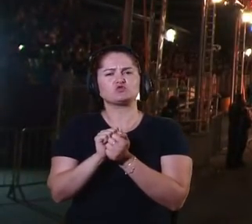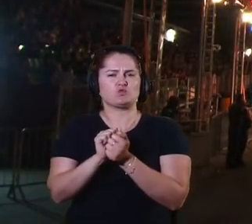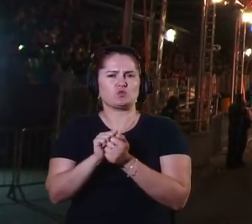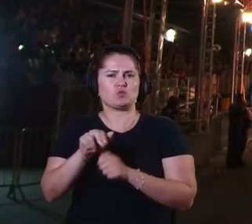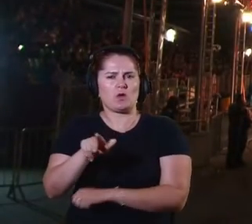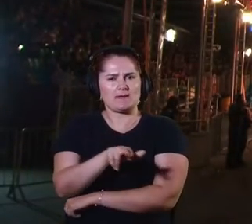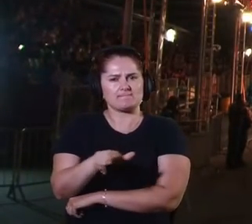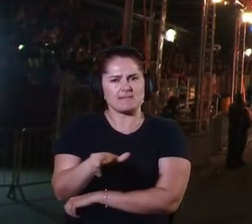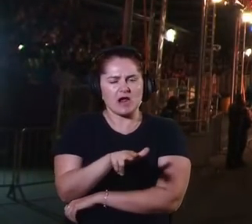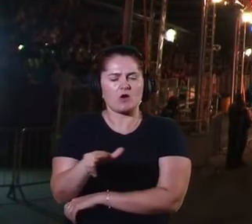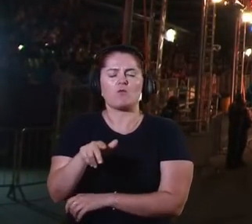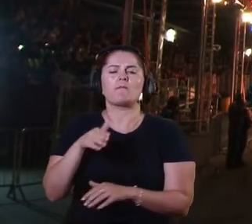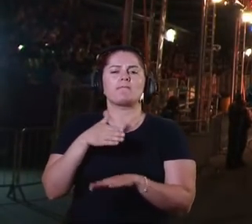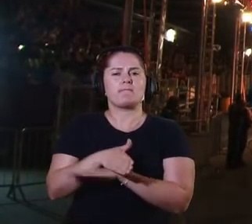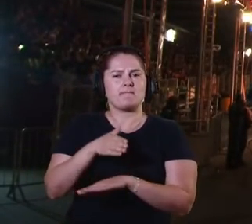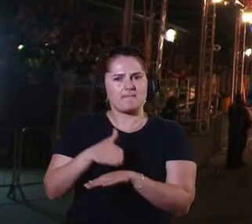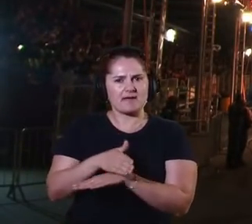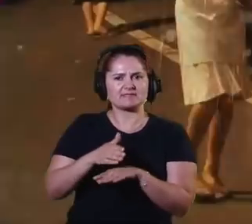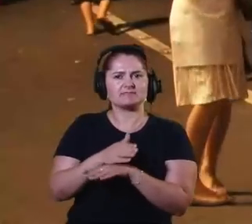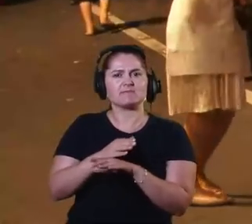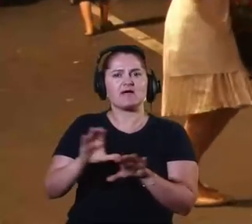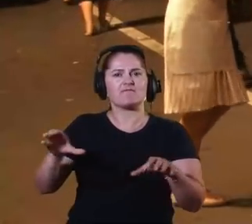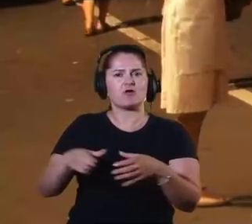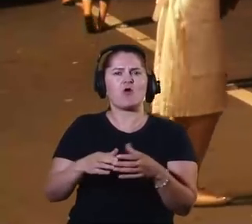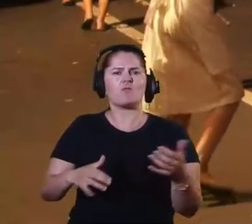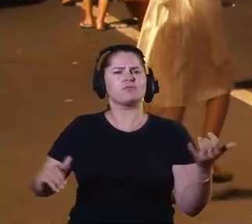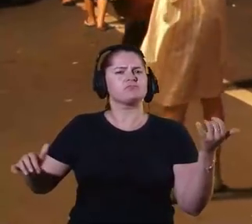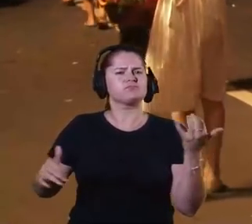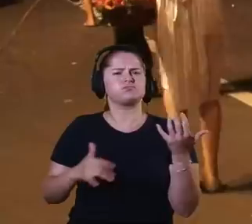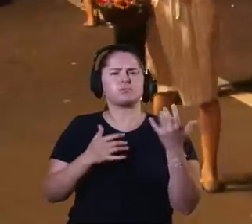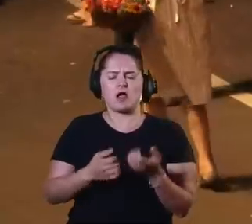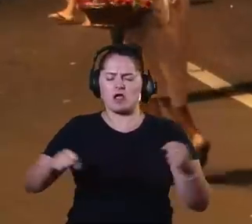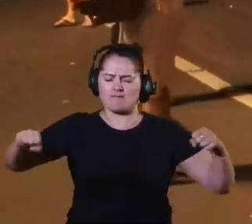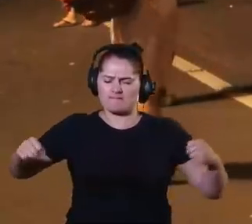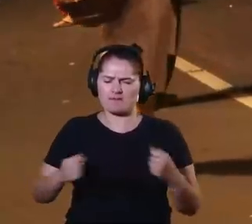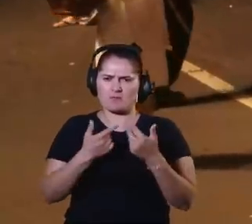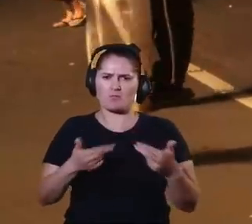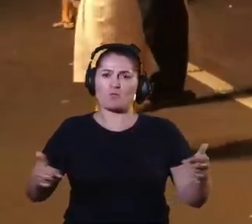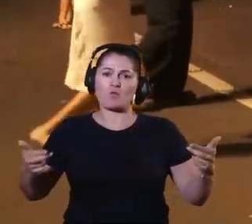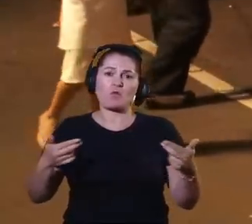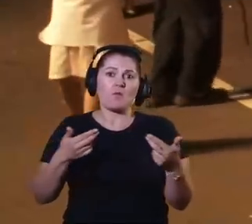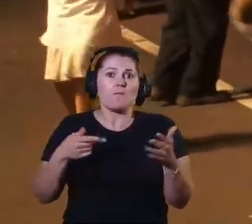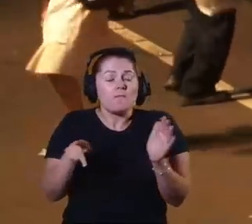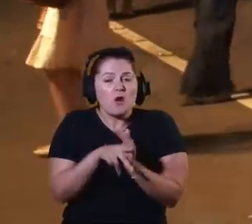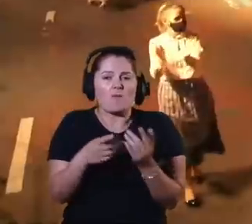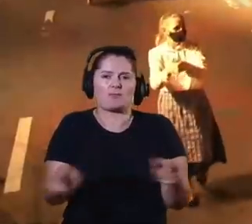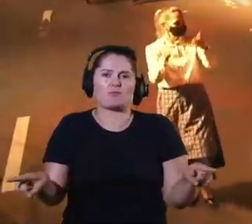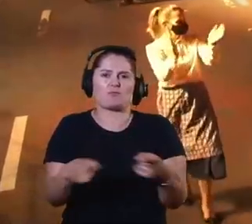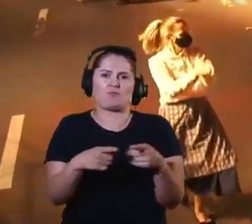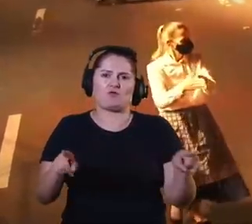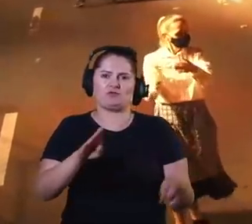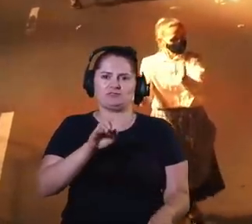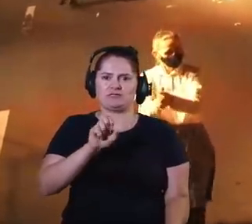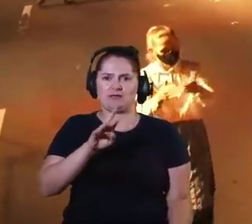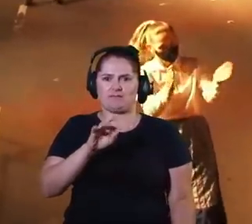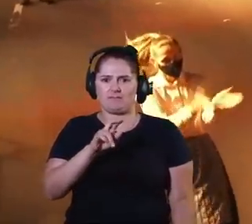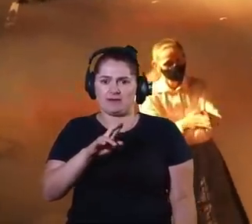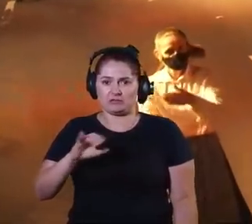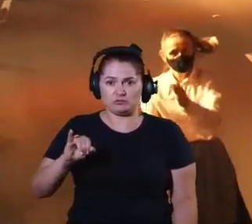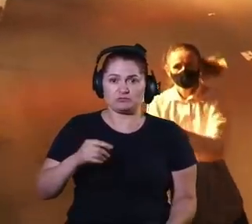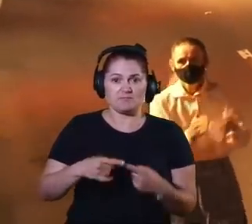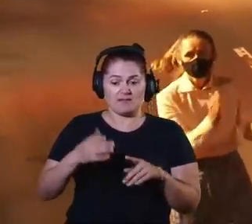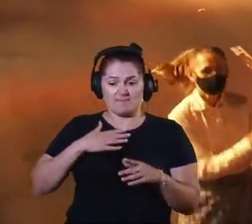de interior, no qual inclusive tocavam muitas músicas dos Bertucci, mesmo que era uma família alemã, no caso.